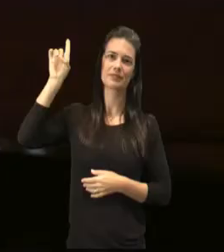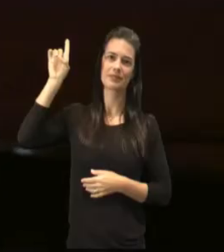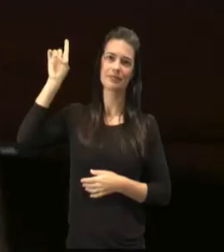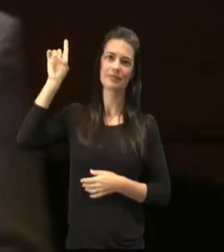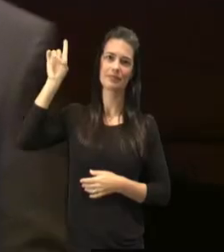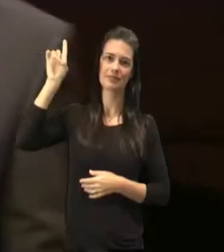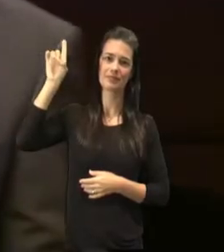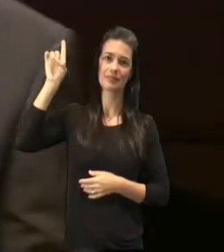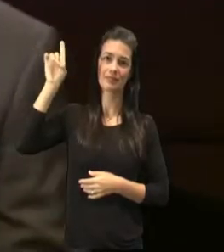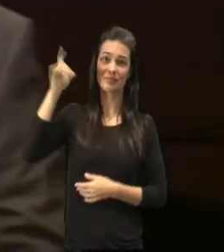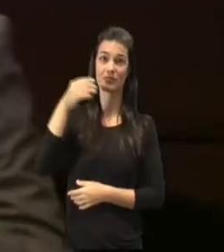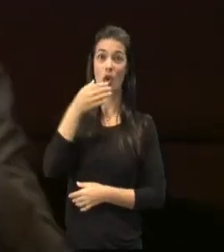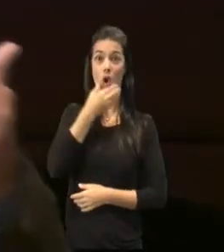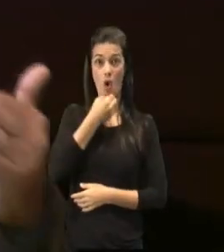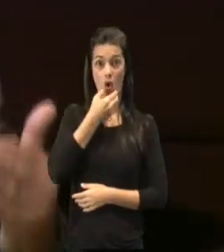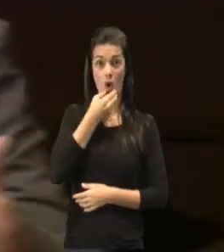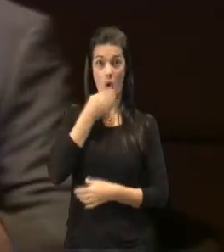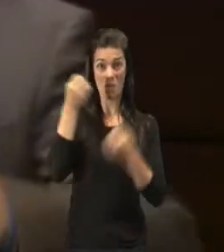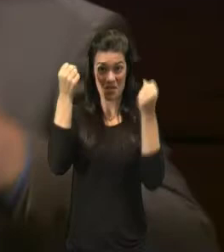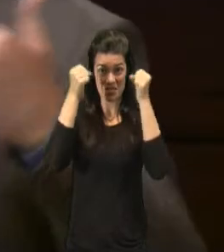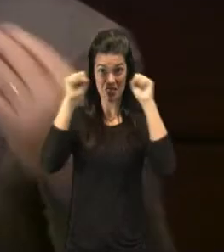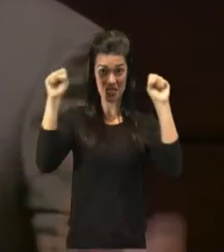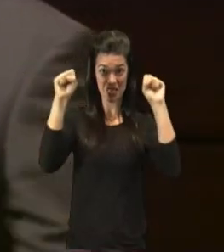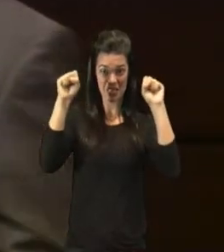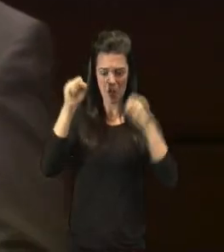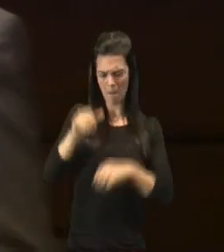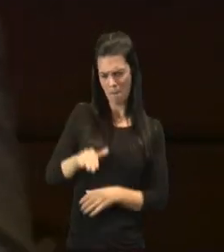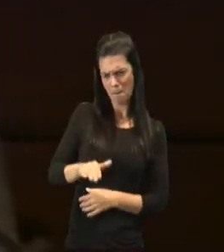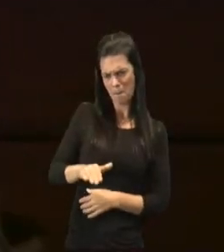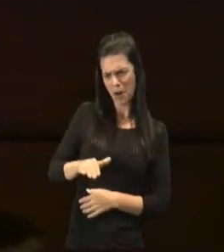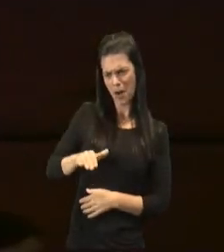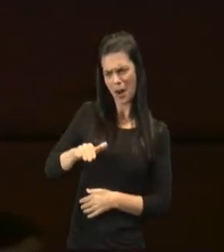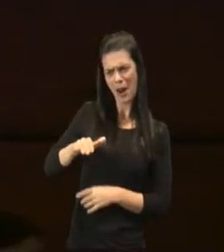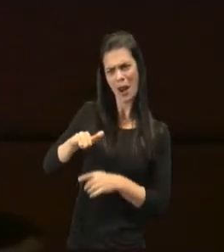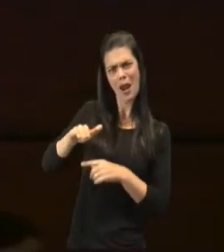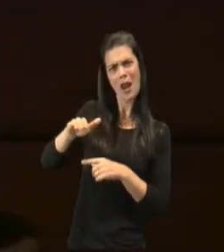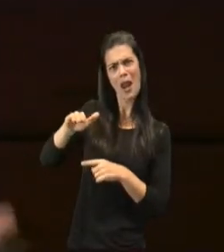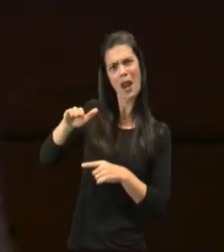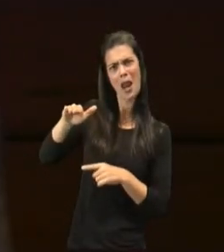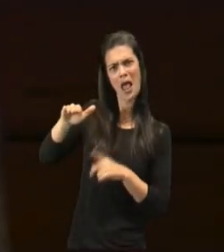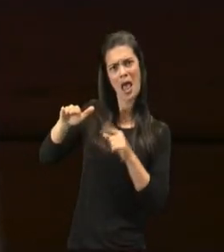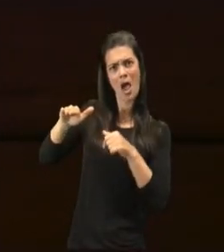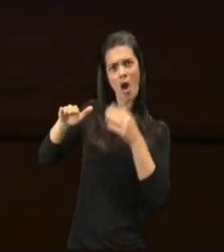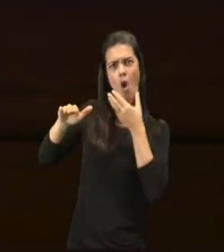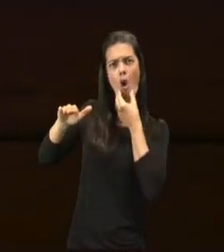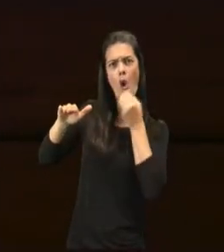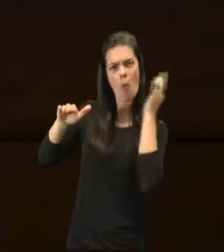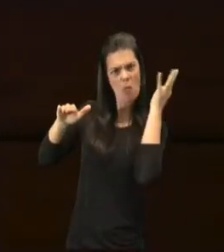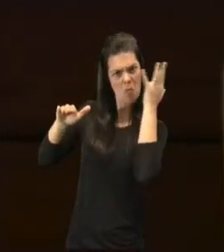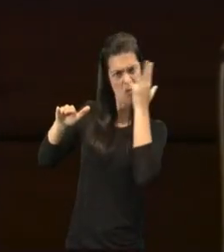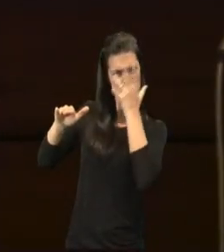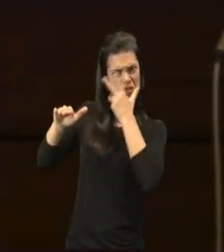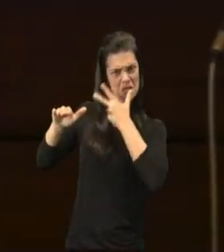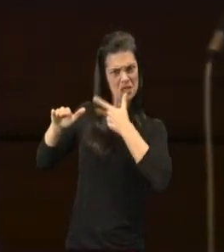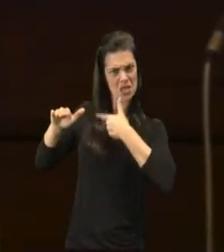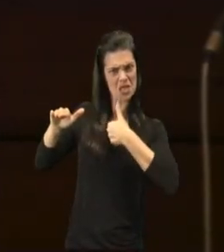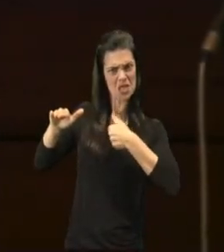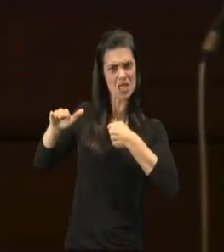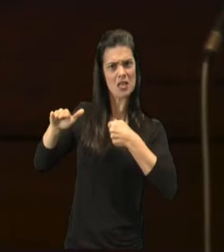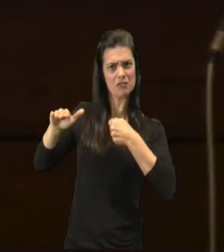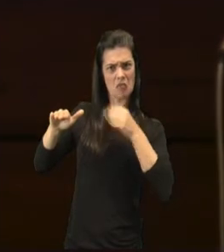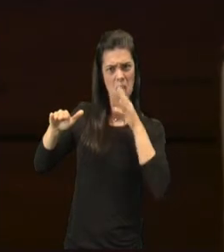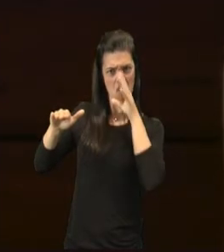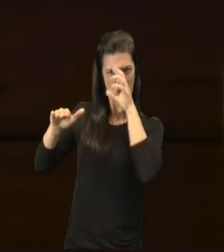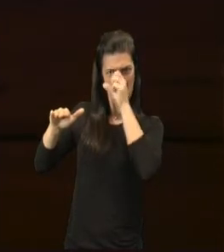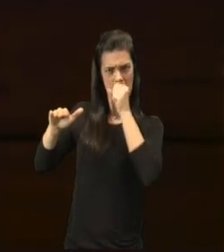a história deste homem, quando ele começa a crescer e se desenvolve, a Bíblia diz que ele era um homem muito bonito, um homem muito belo, e nós